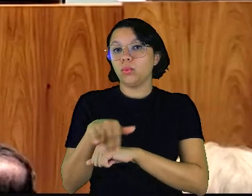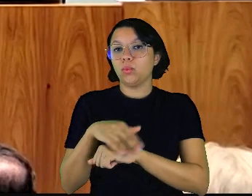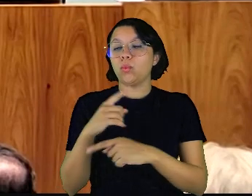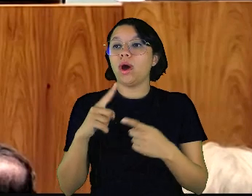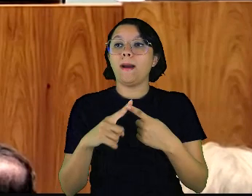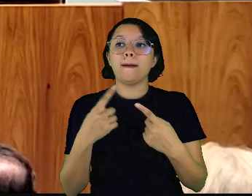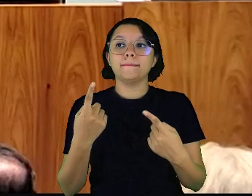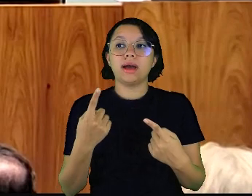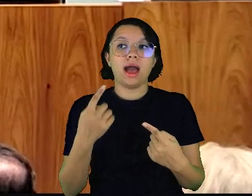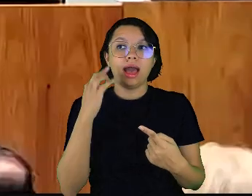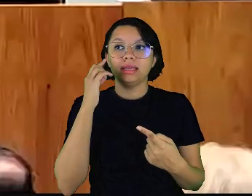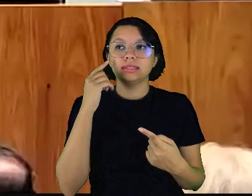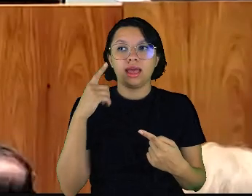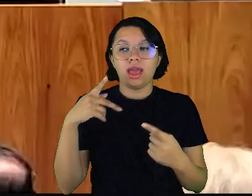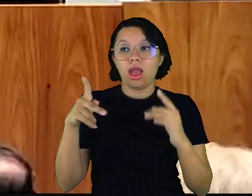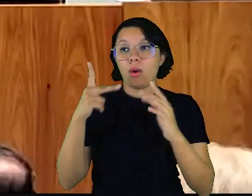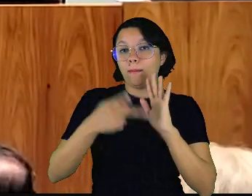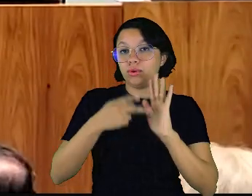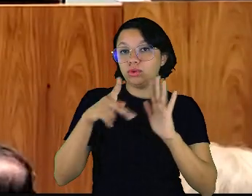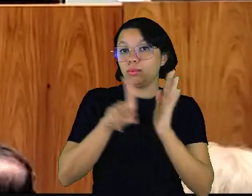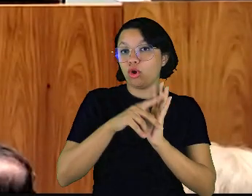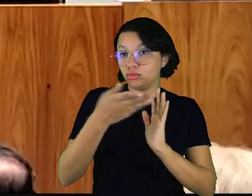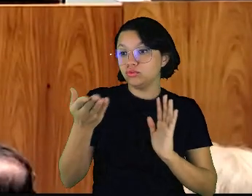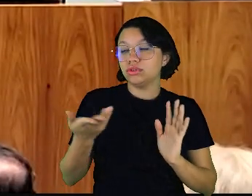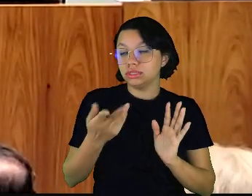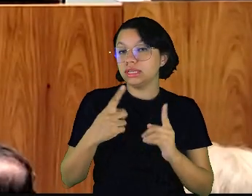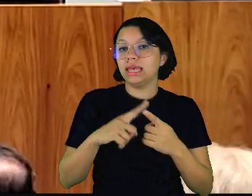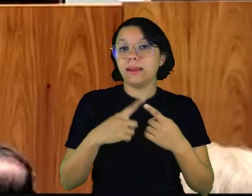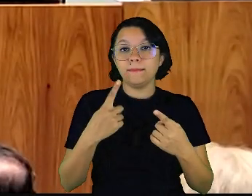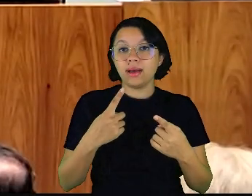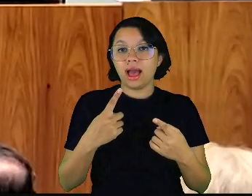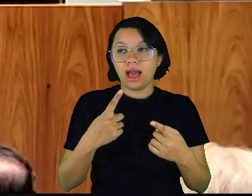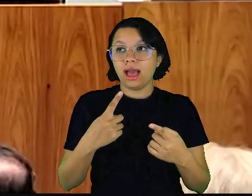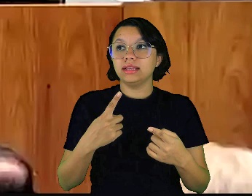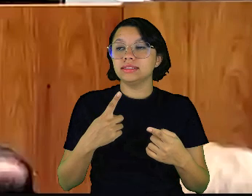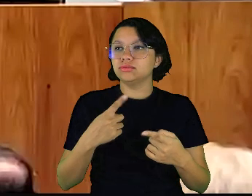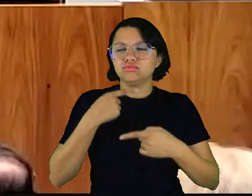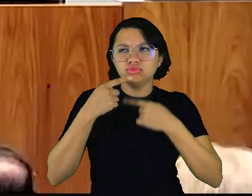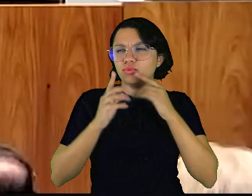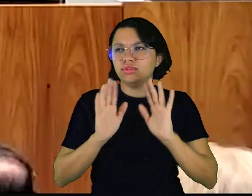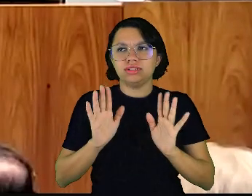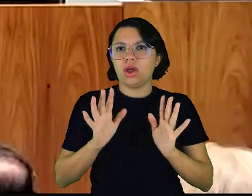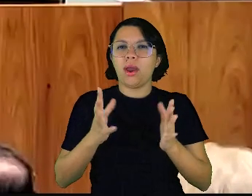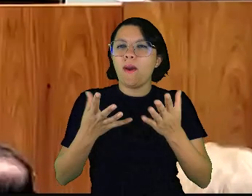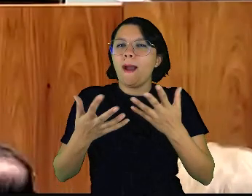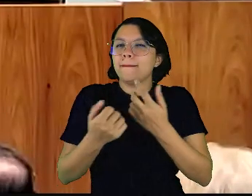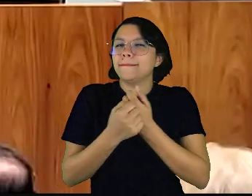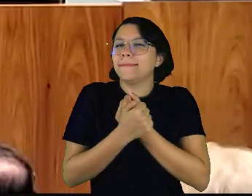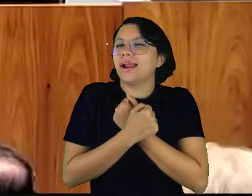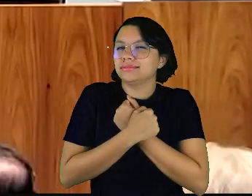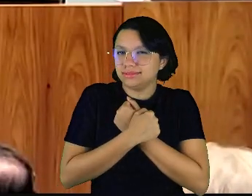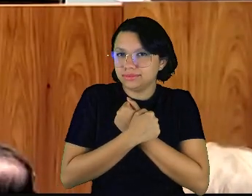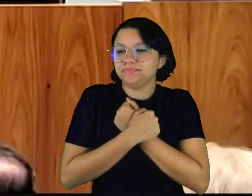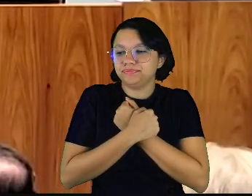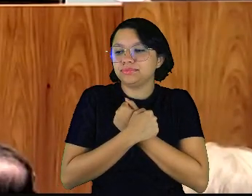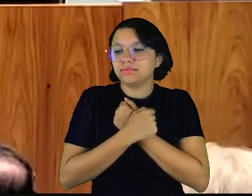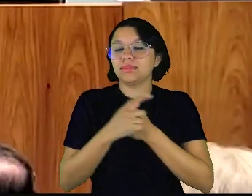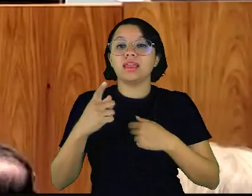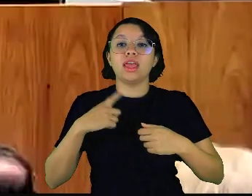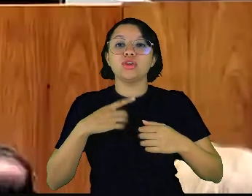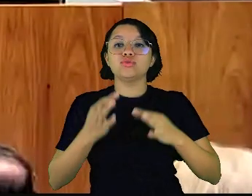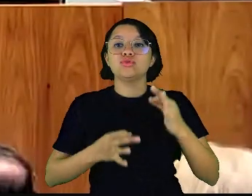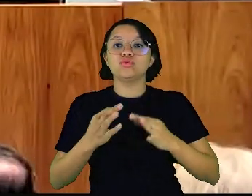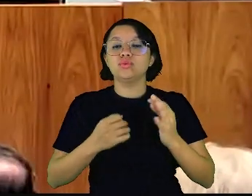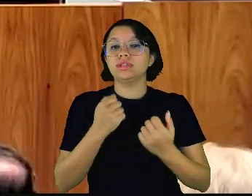Mas não pensei duas vezes em abraçar as nossas juízas auxiliares, que são nossos braços, a